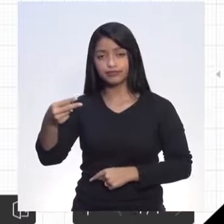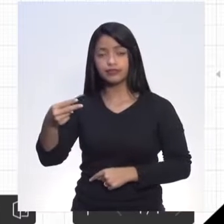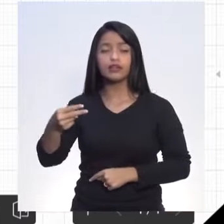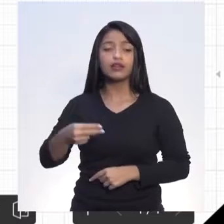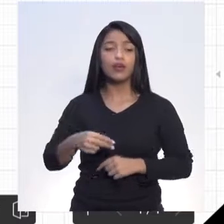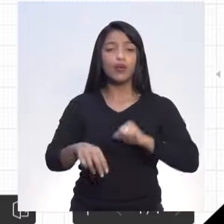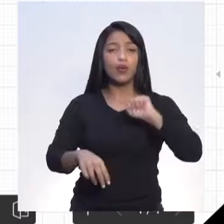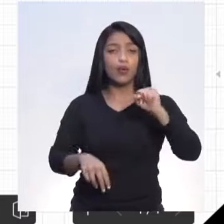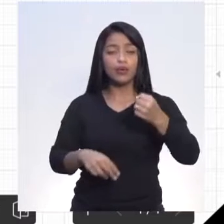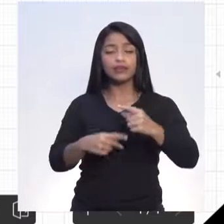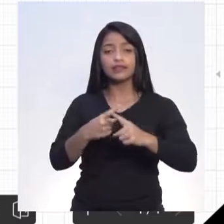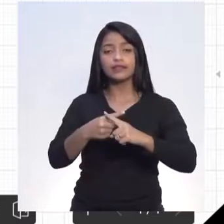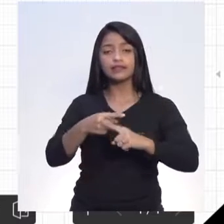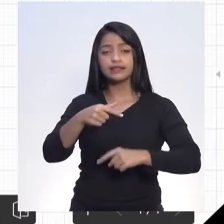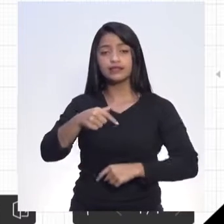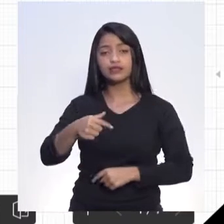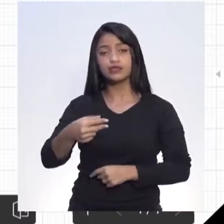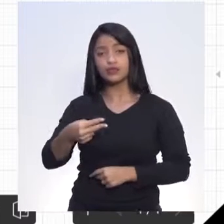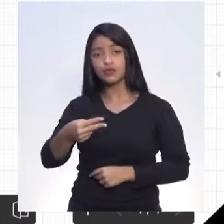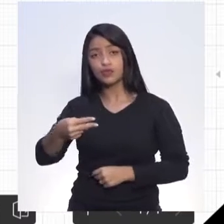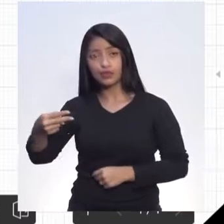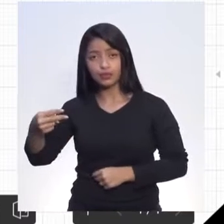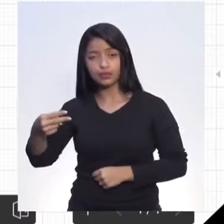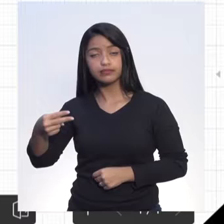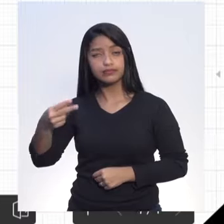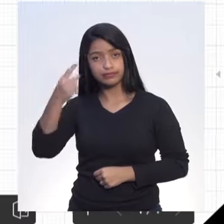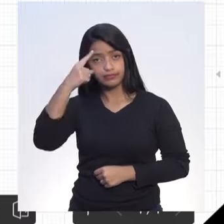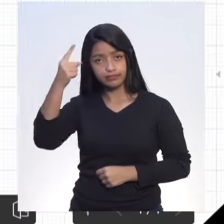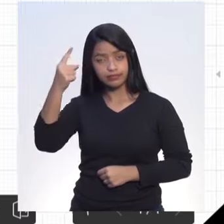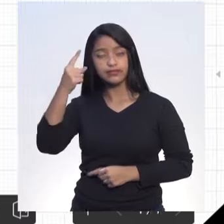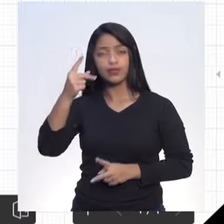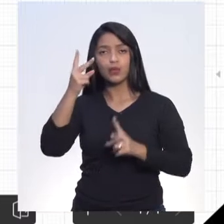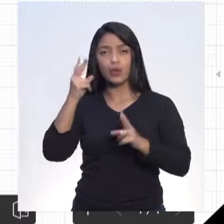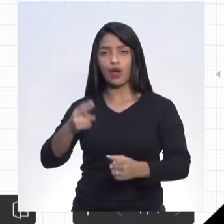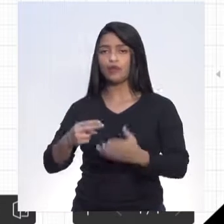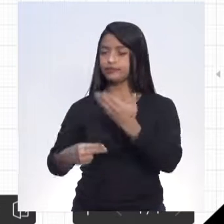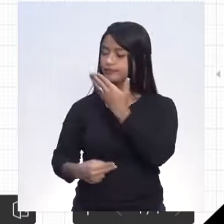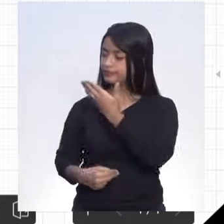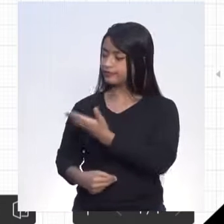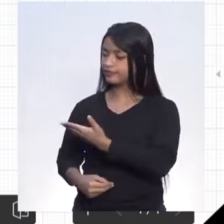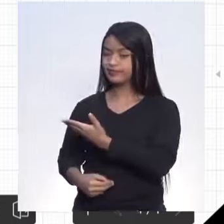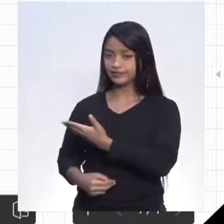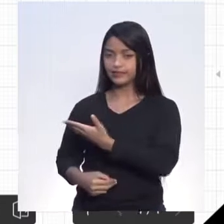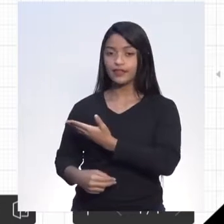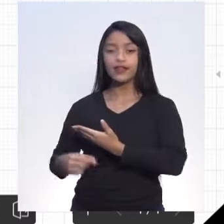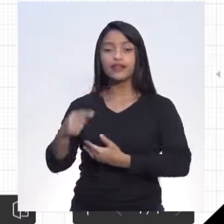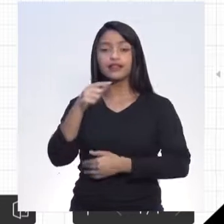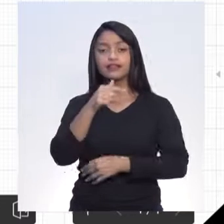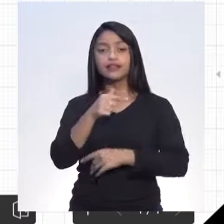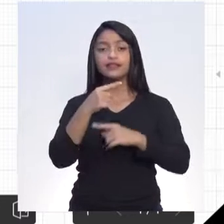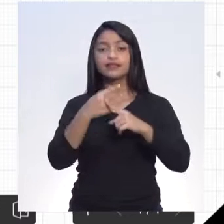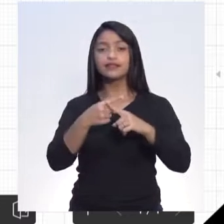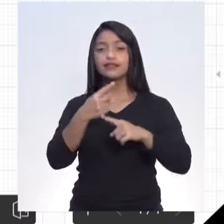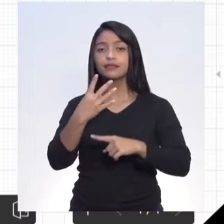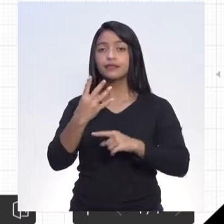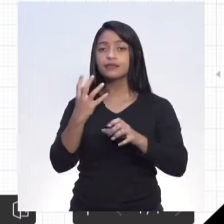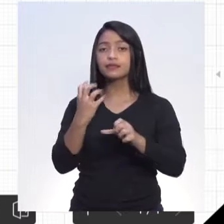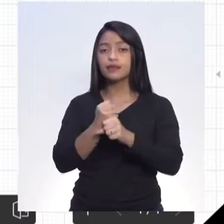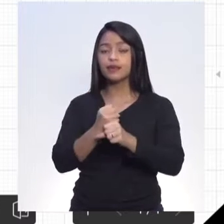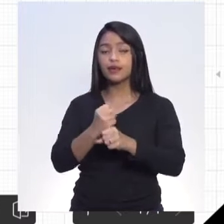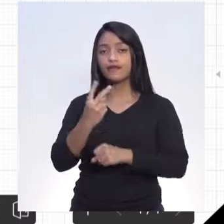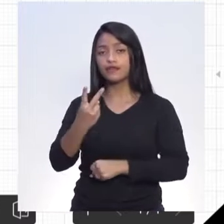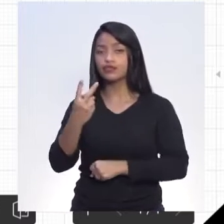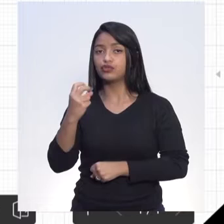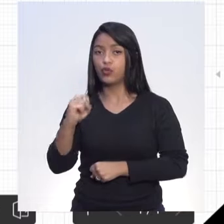vezes 7. Beleza, como estava ali, né, na resposta. 7 vezes 4 é 28.